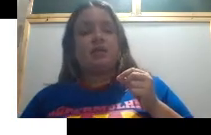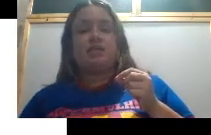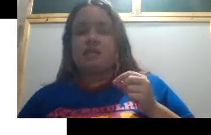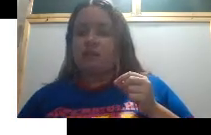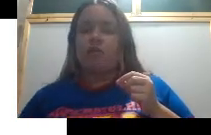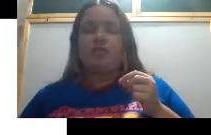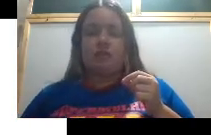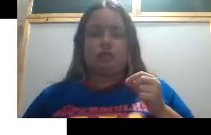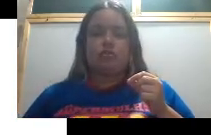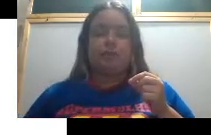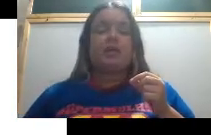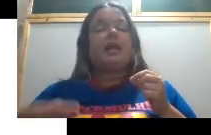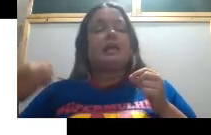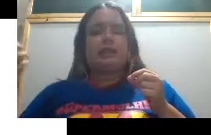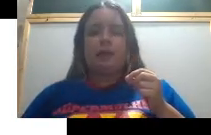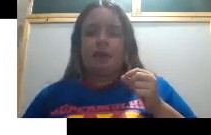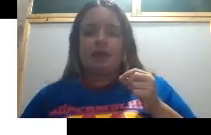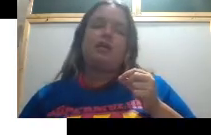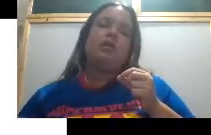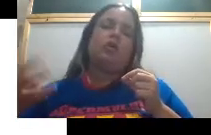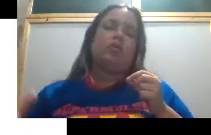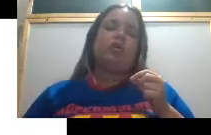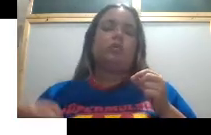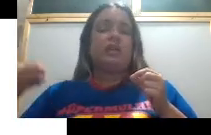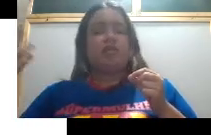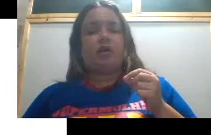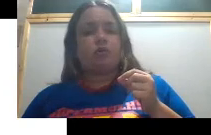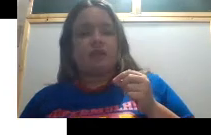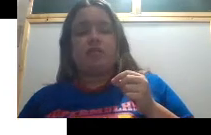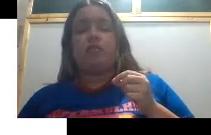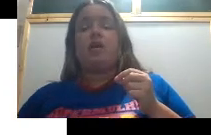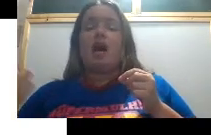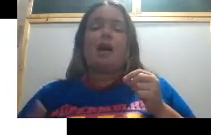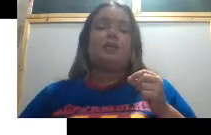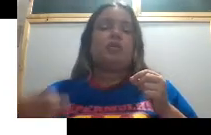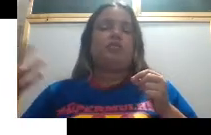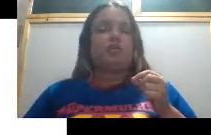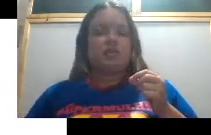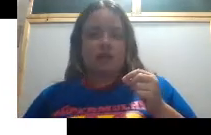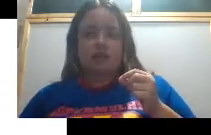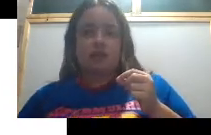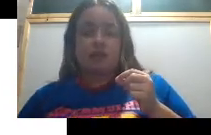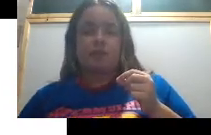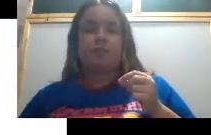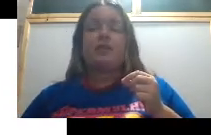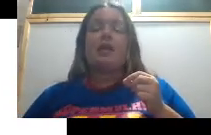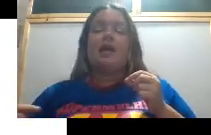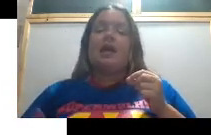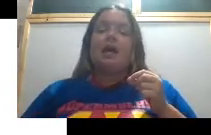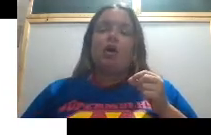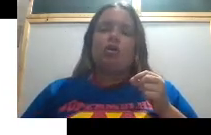acima de 69 anos também o voto é facultativo a pessoa volta se ela